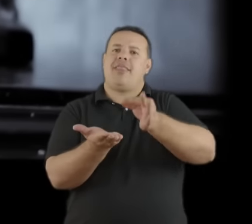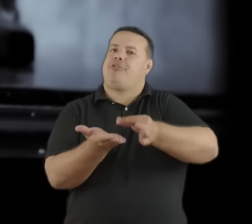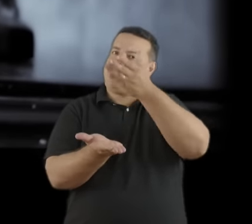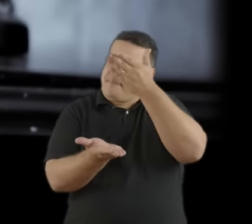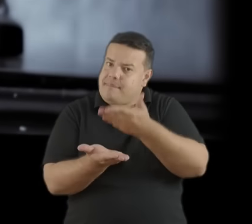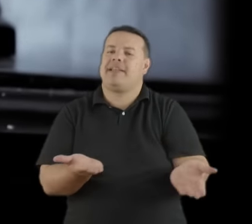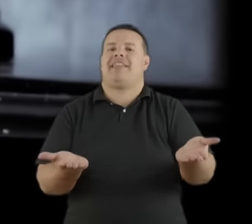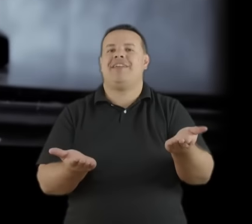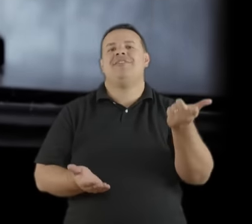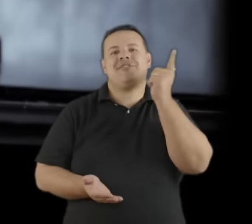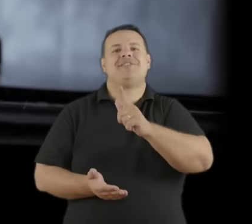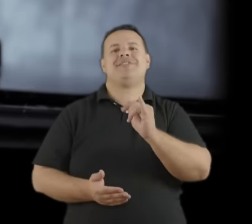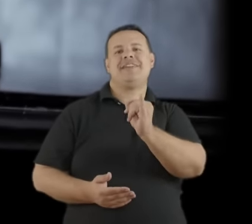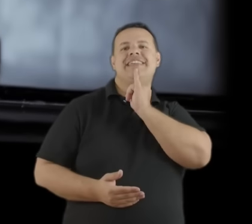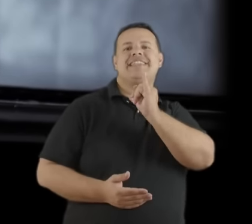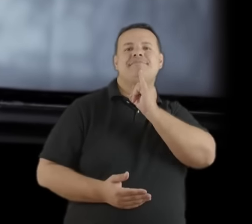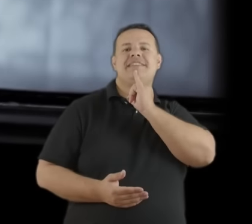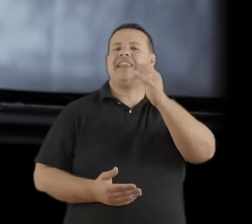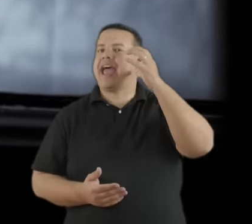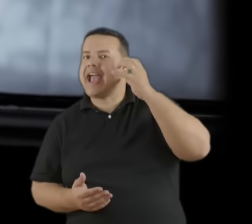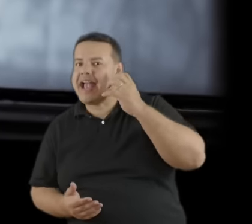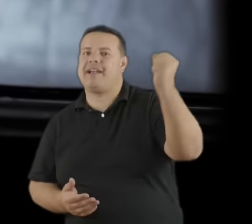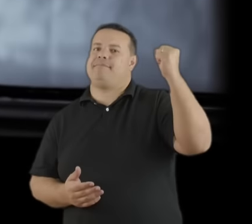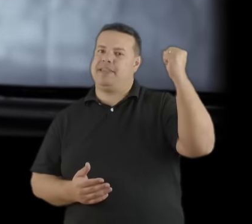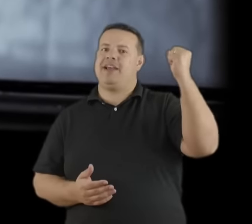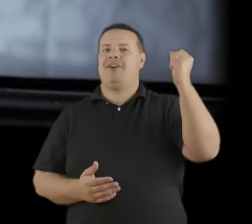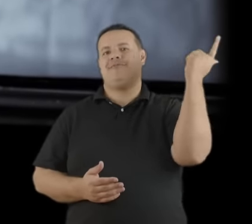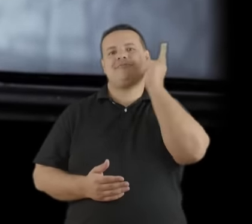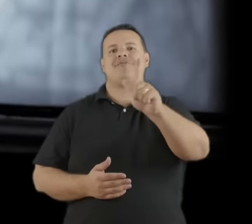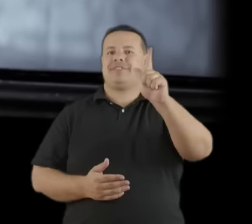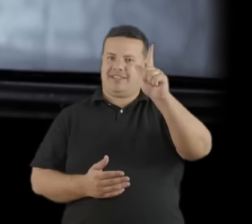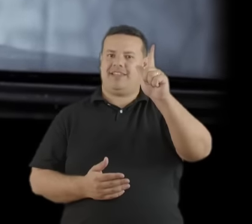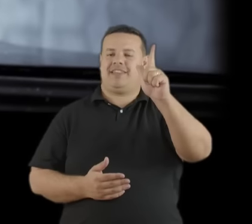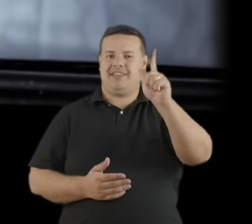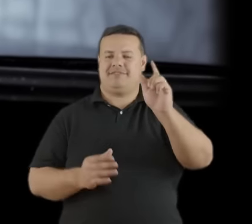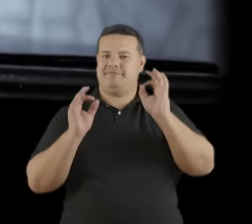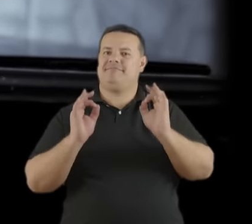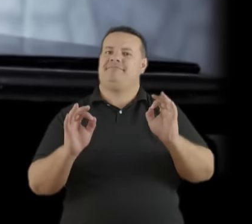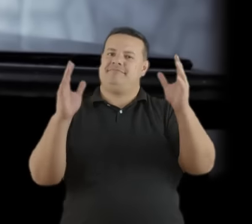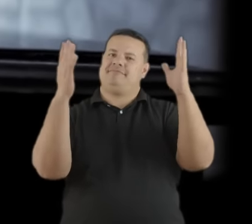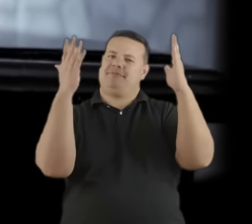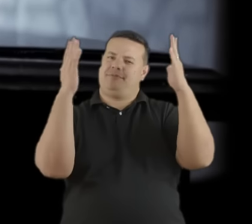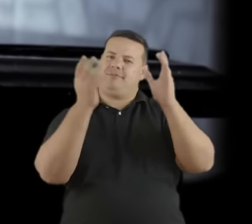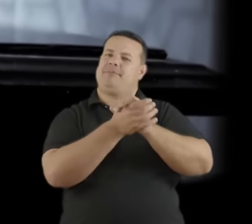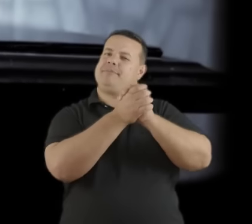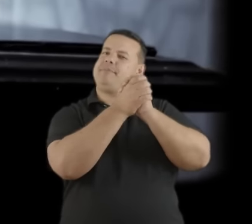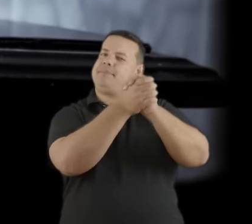máxima. E finalmente o Itabaiana conquista mais um título. O tricolor é campeão, campeão,